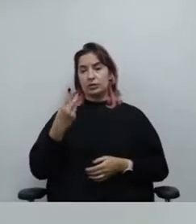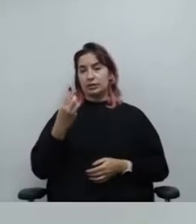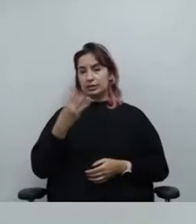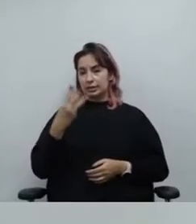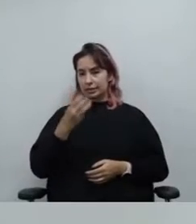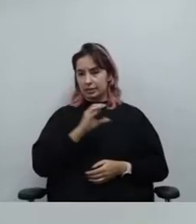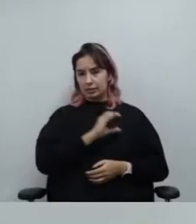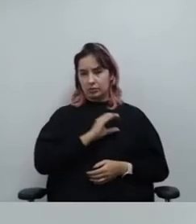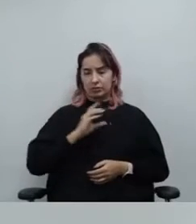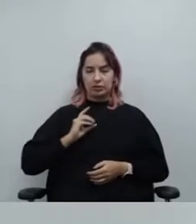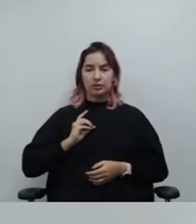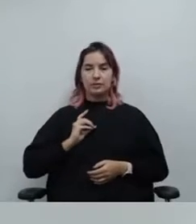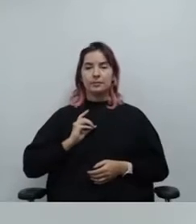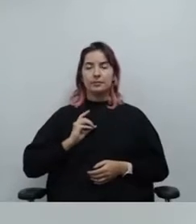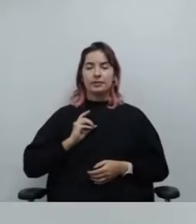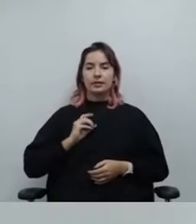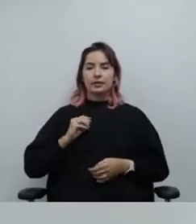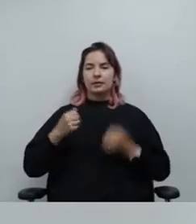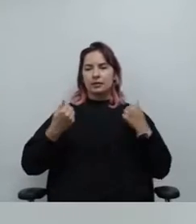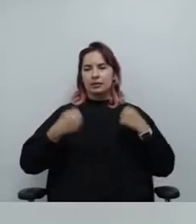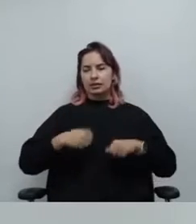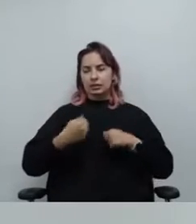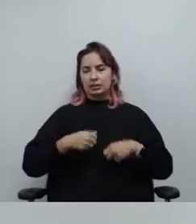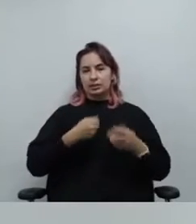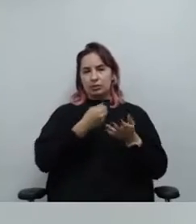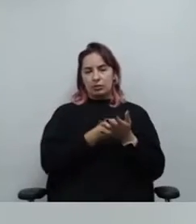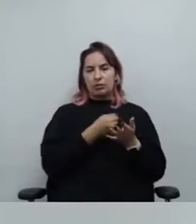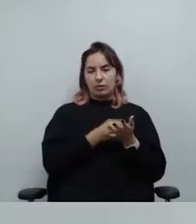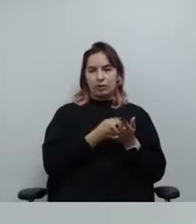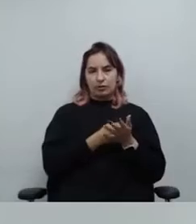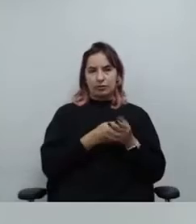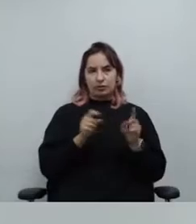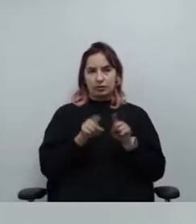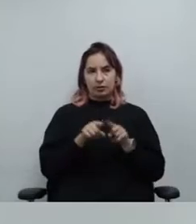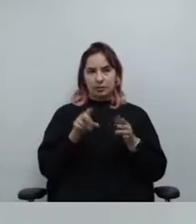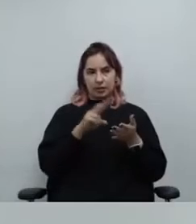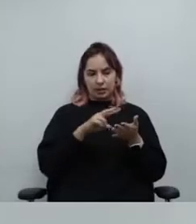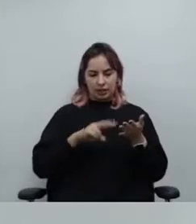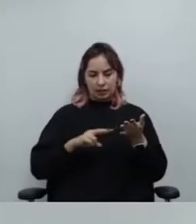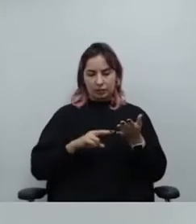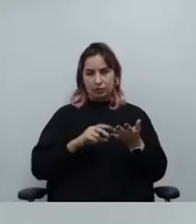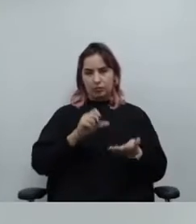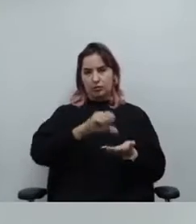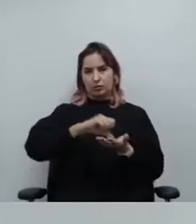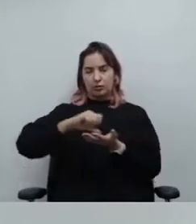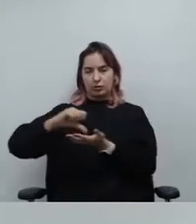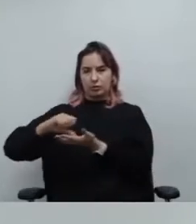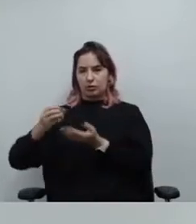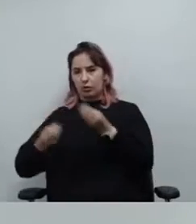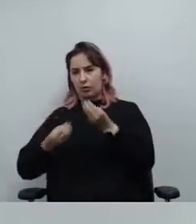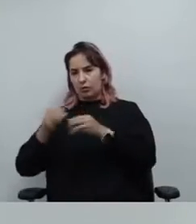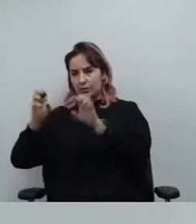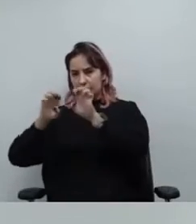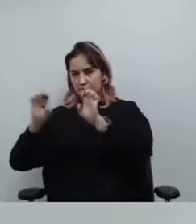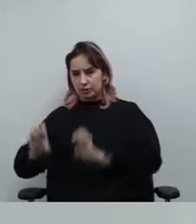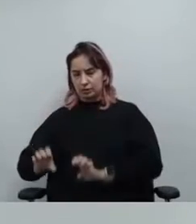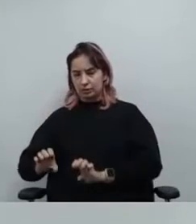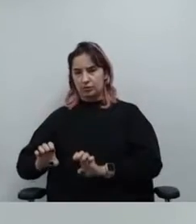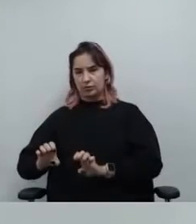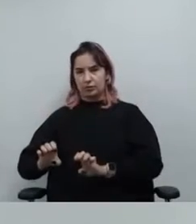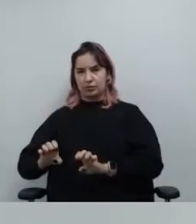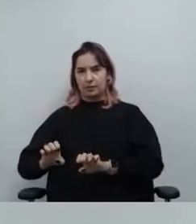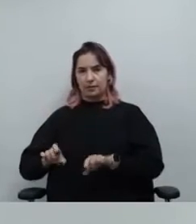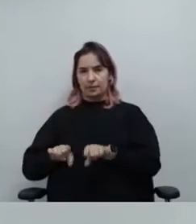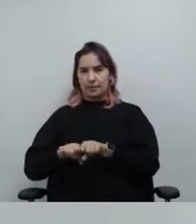teve nesse tempo a necessidade de um reforço e a leitura de que o núcleo, da forma que ele está estruturado hoje, por ser residual e